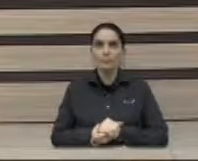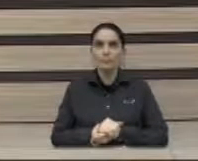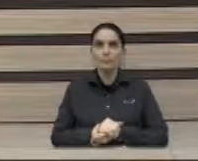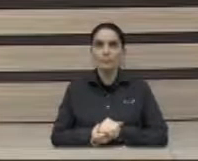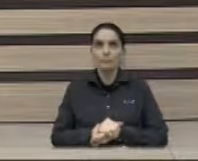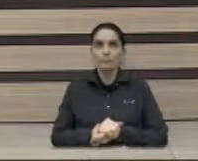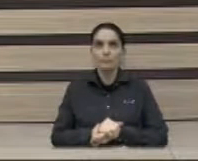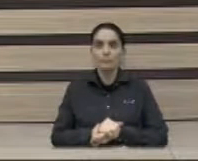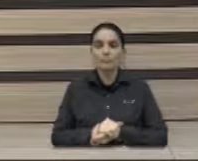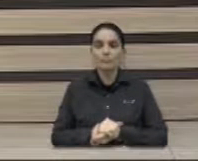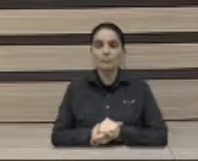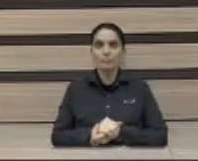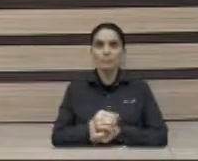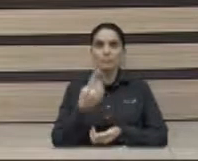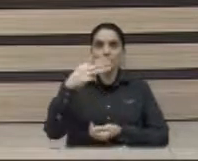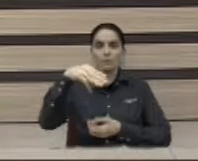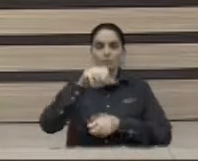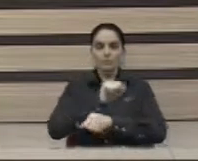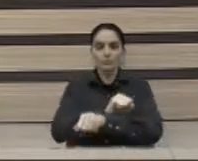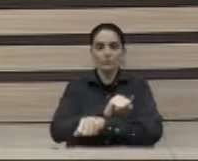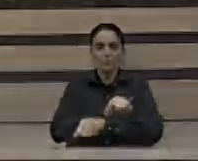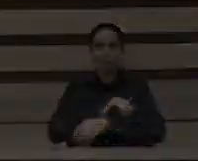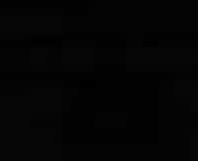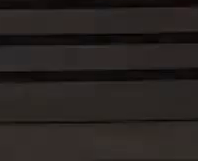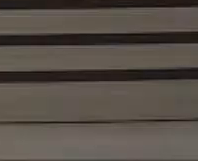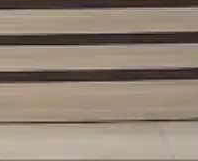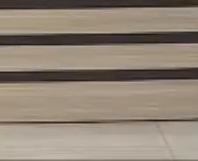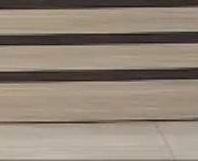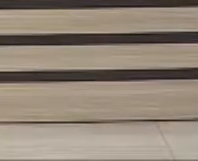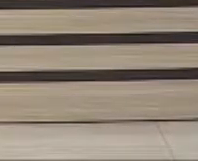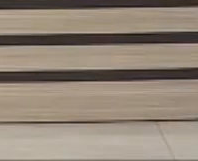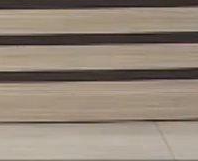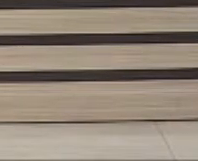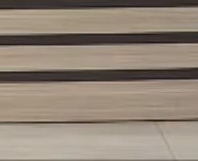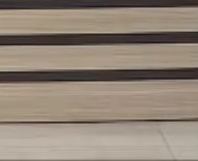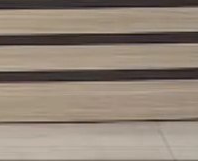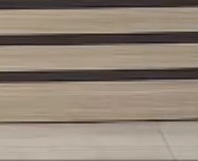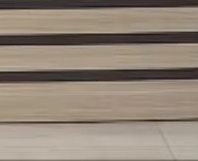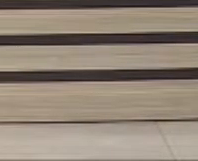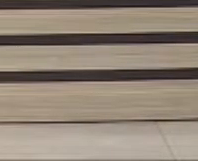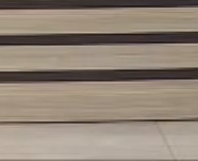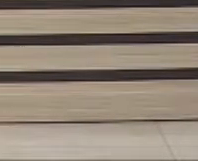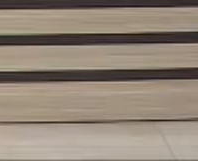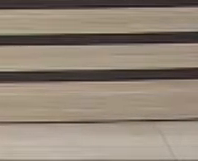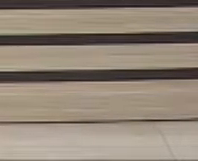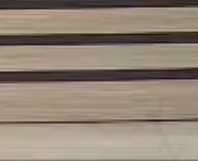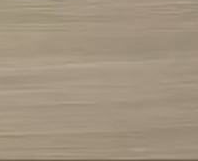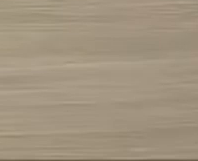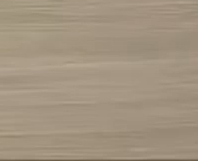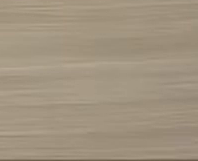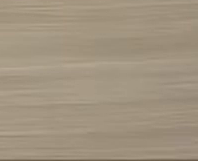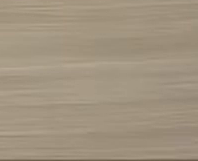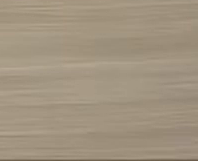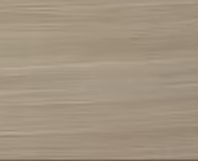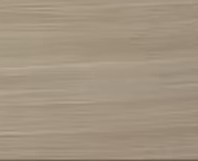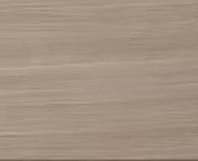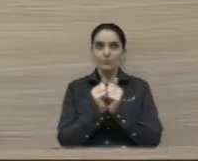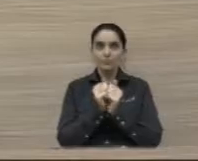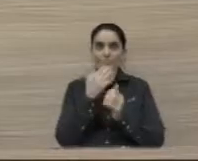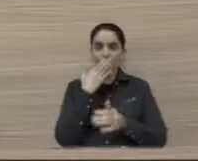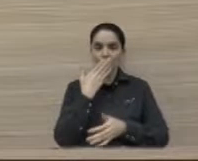Os trabalhos estão suspensos por um minuto. Trabalhos. Só questão de ordem, vereador Júlio. Presidente, eu, junto com esse requerimento